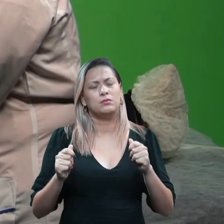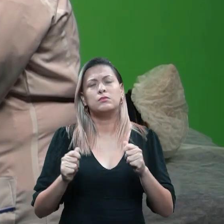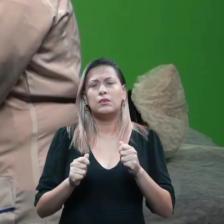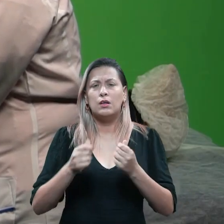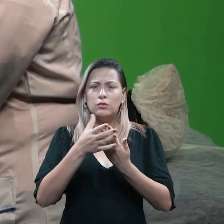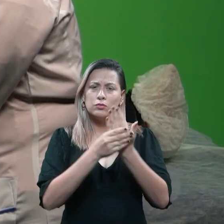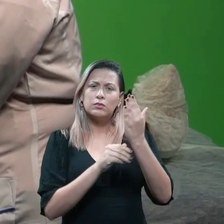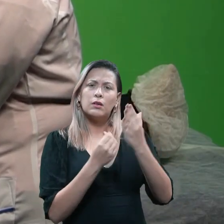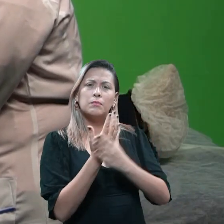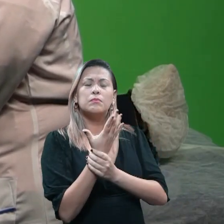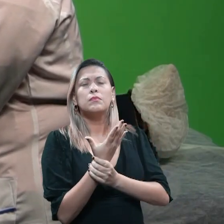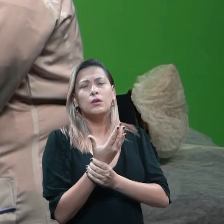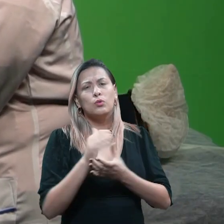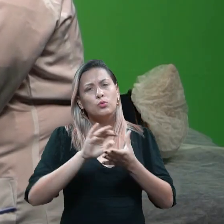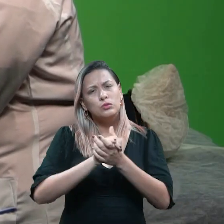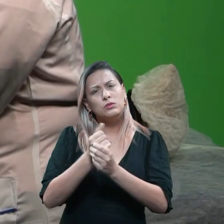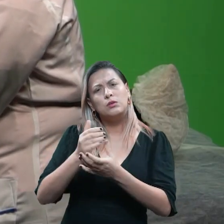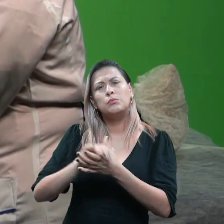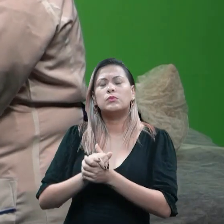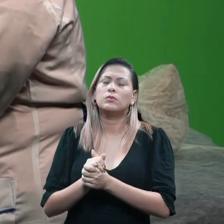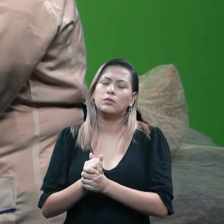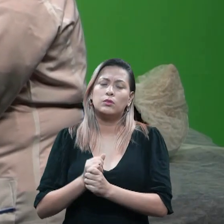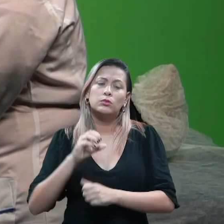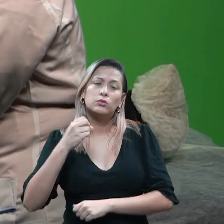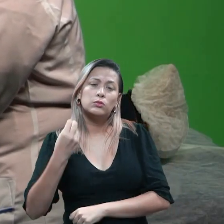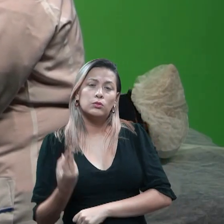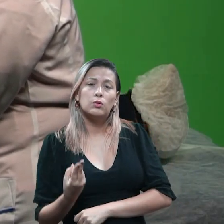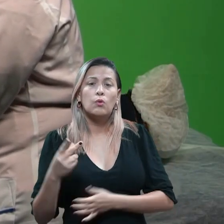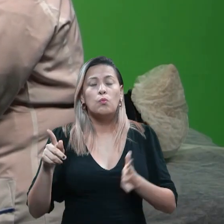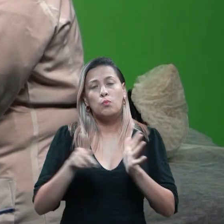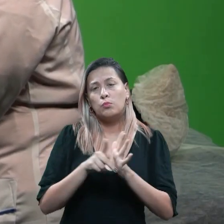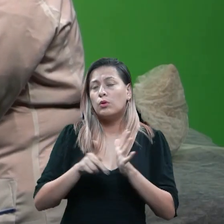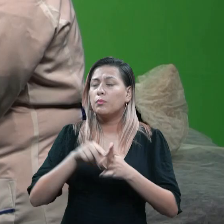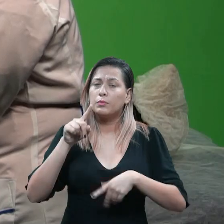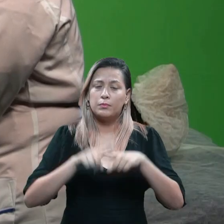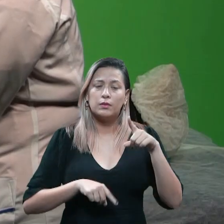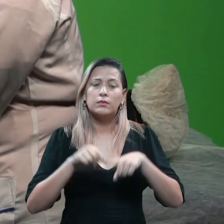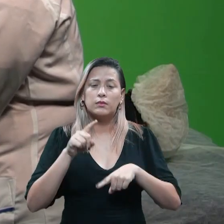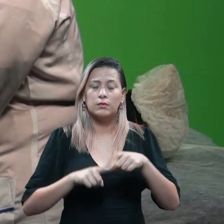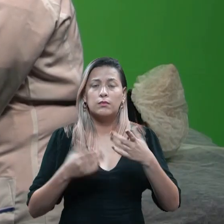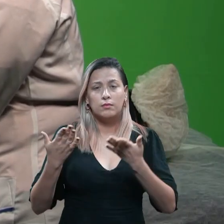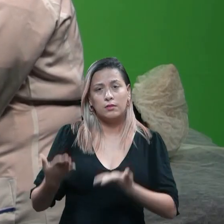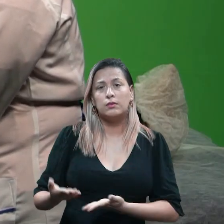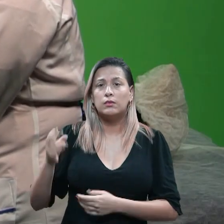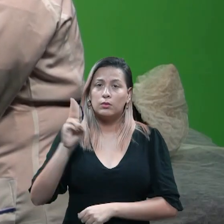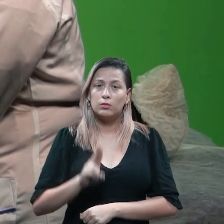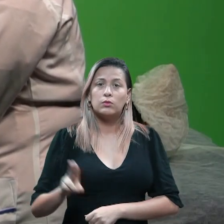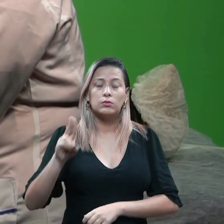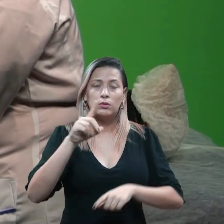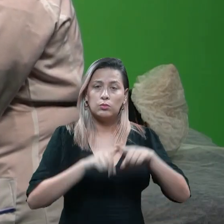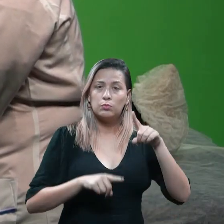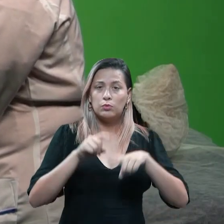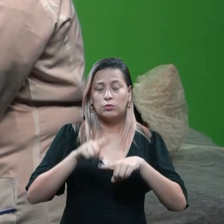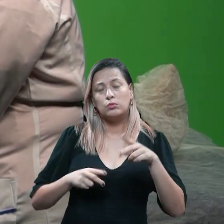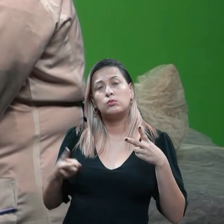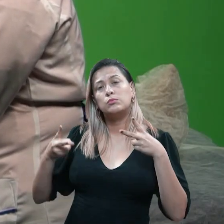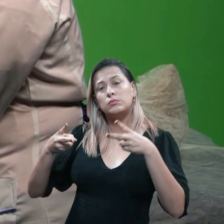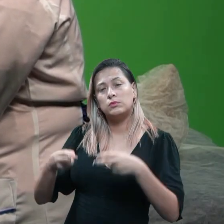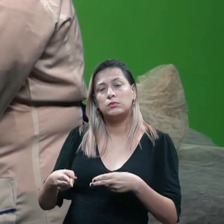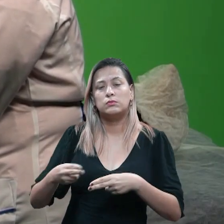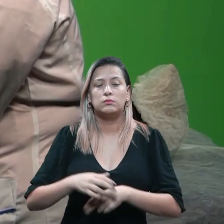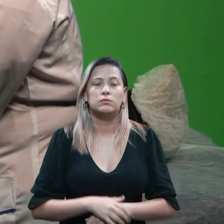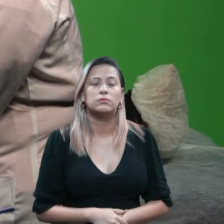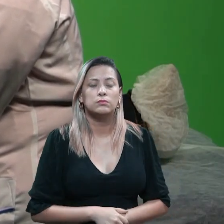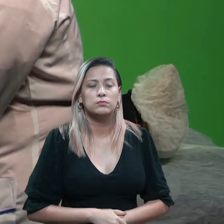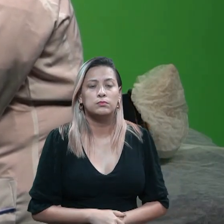sabonete bactericida que você tiver, ou pode ser com o próprio produto. Aqui nesse caso eu usei o mesmo produto que